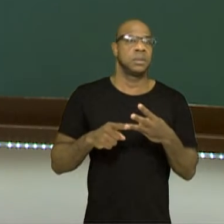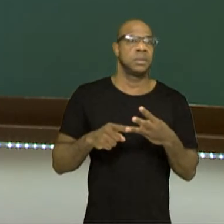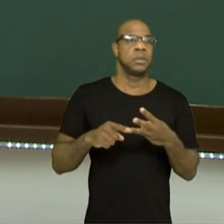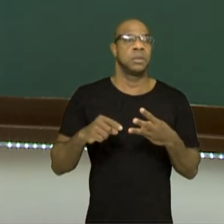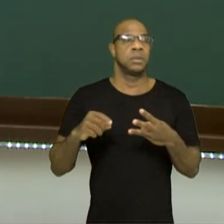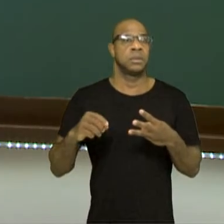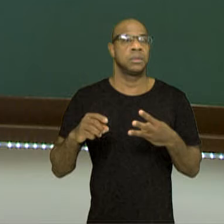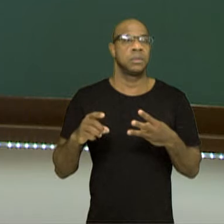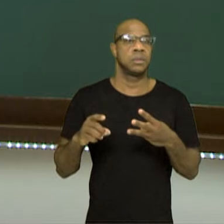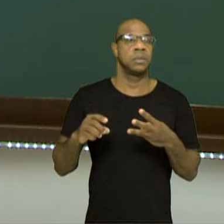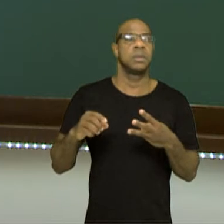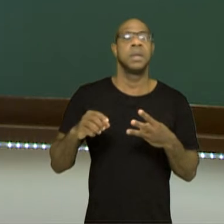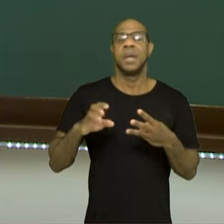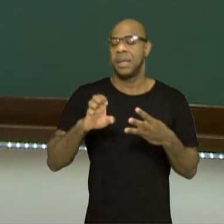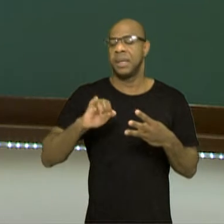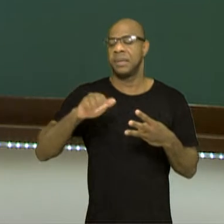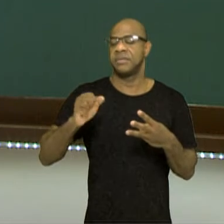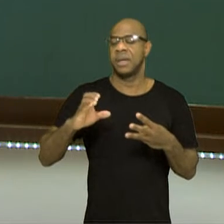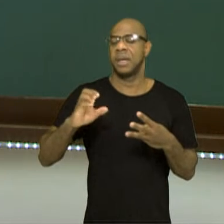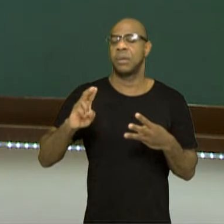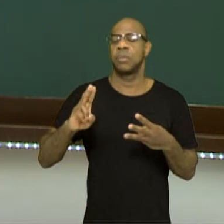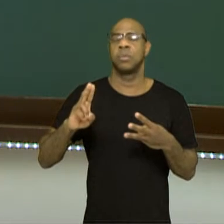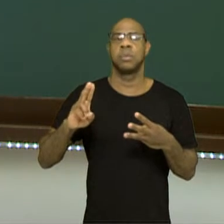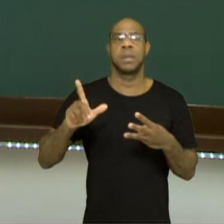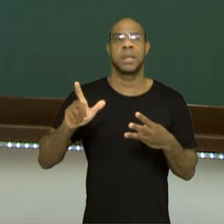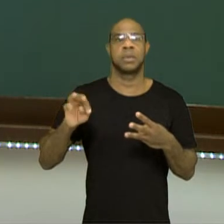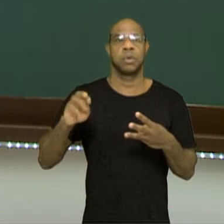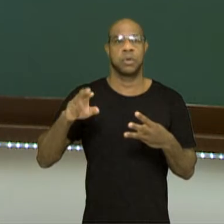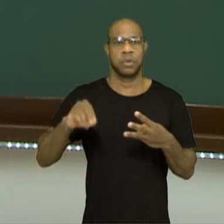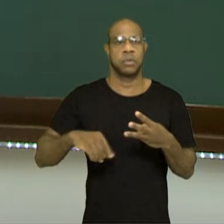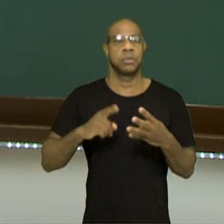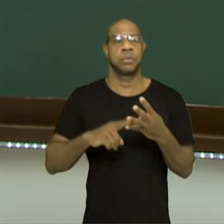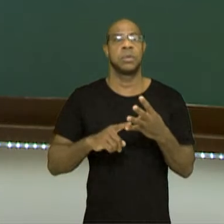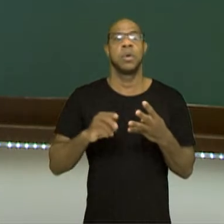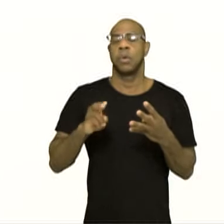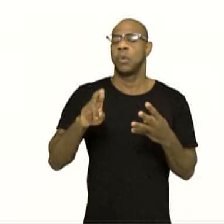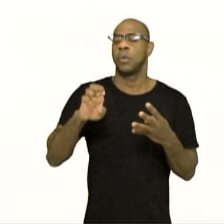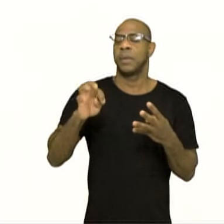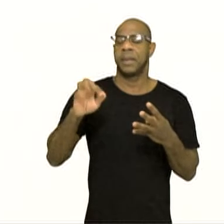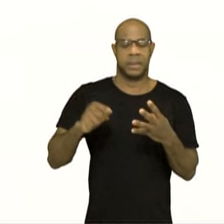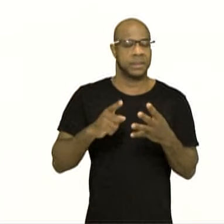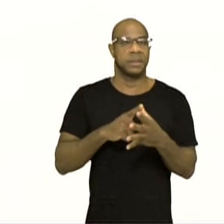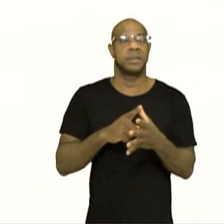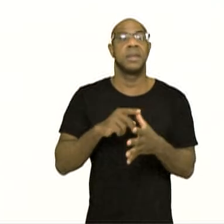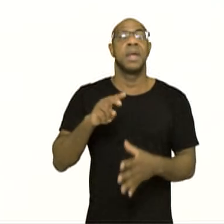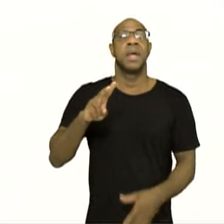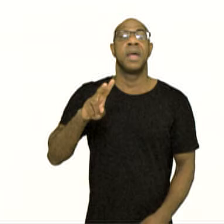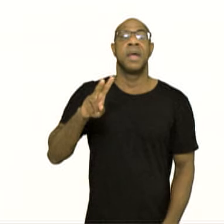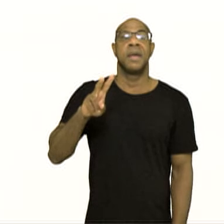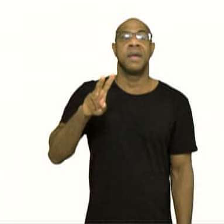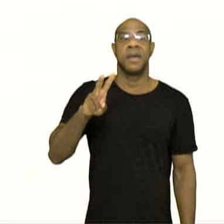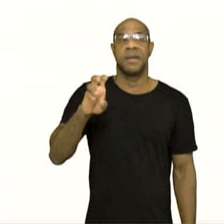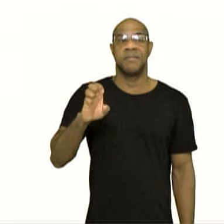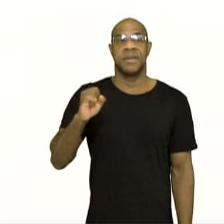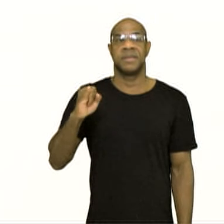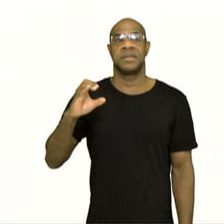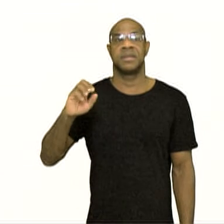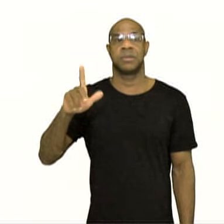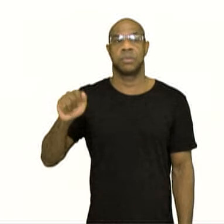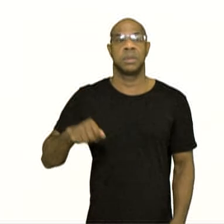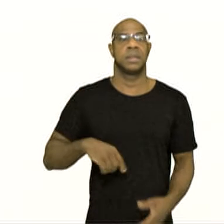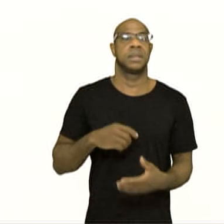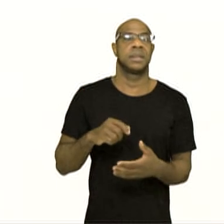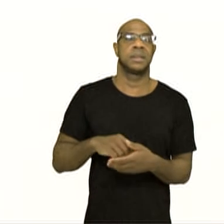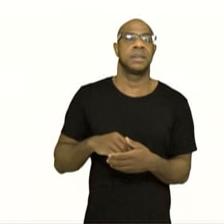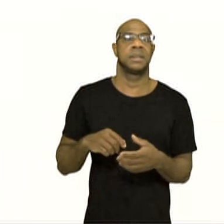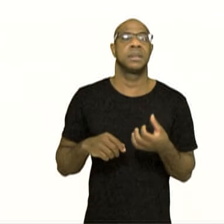deferentes, os ductos ejaculatórios, a uretra, as vesículas seminais e a próstata, tá?